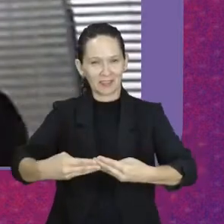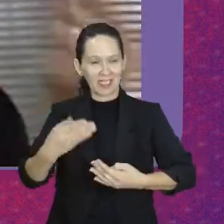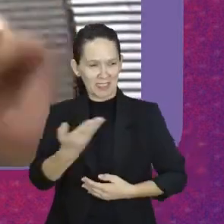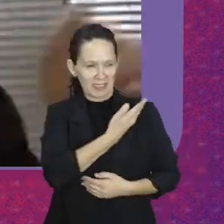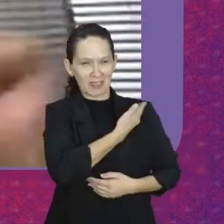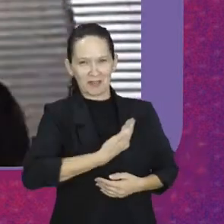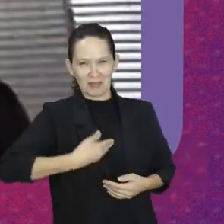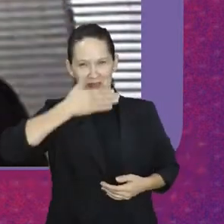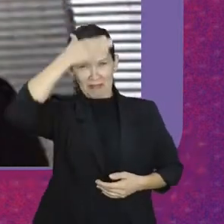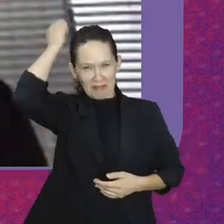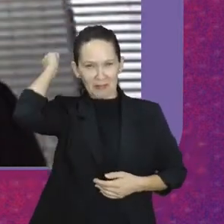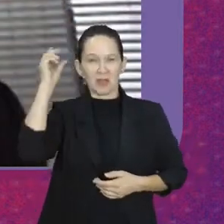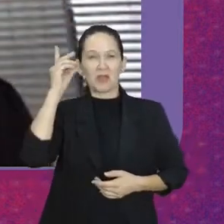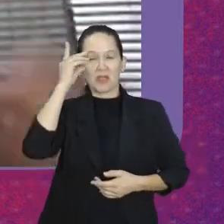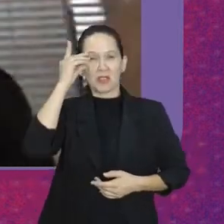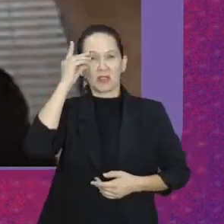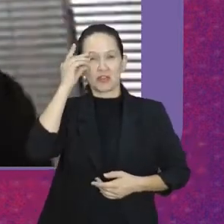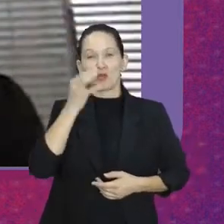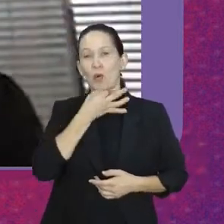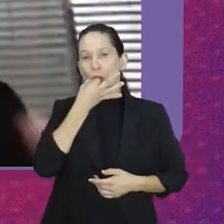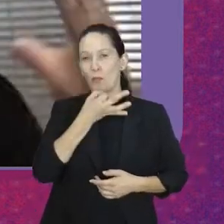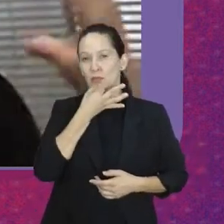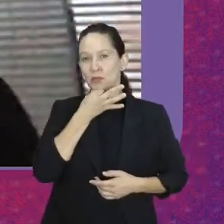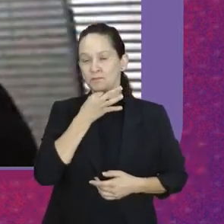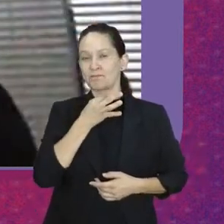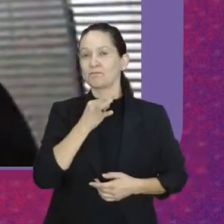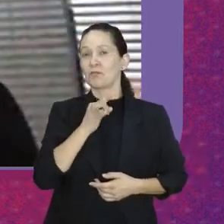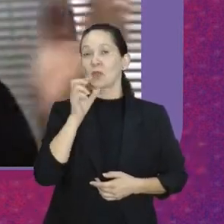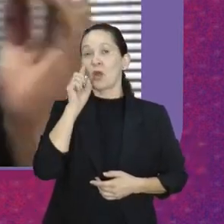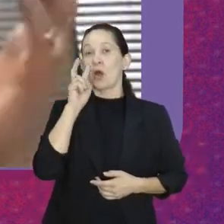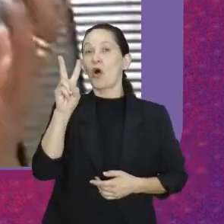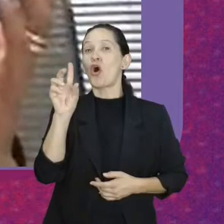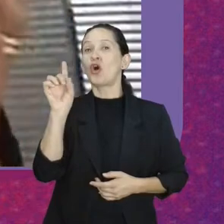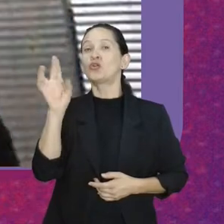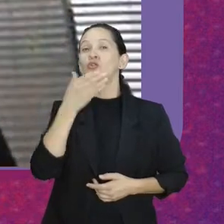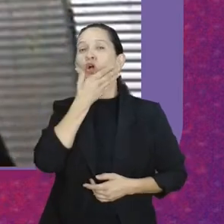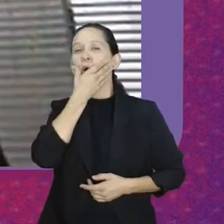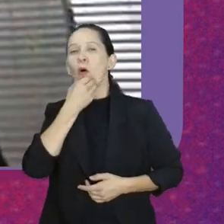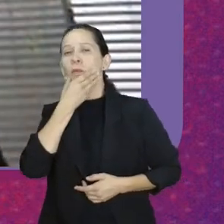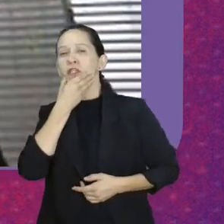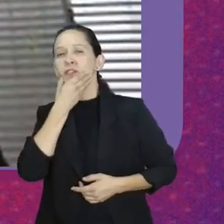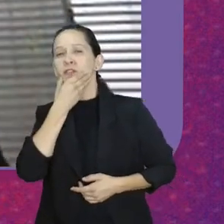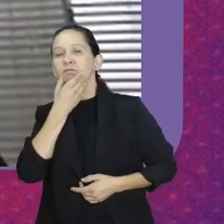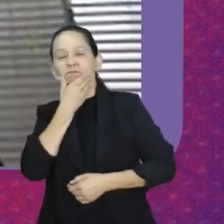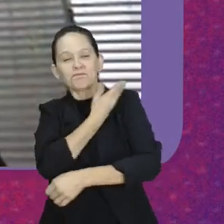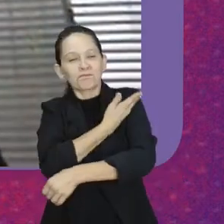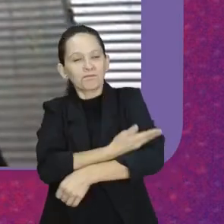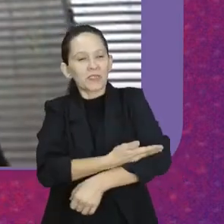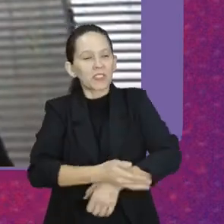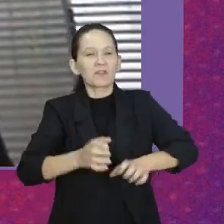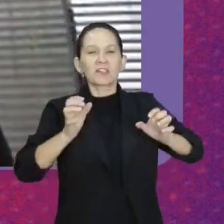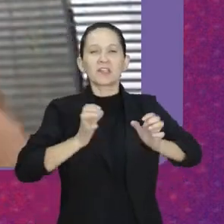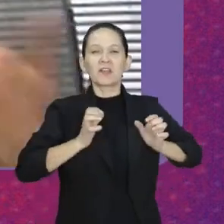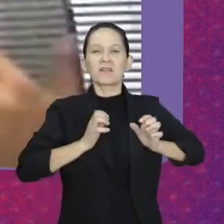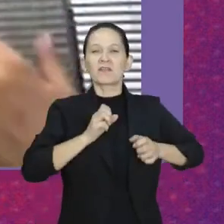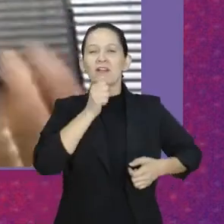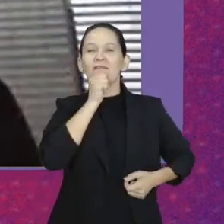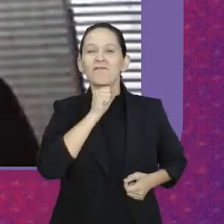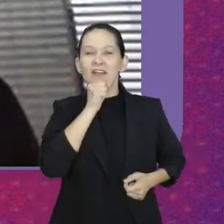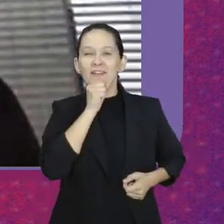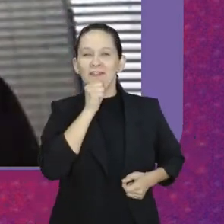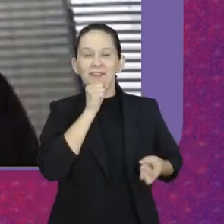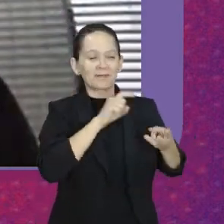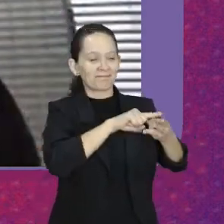ex-presidente Temer, e a Dilma fez um comentário: olha só, apenas homens brancos, ricos e velhos. E isso foi